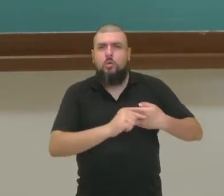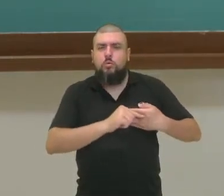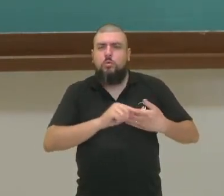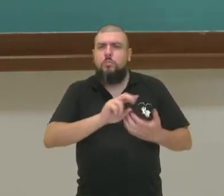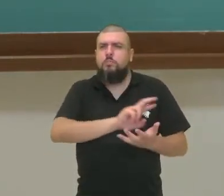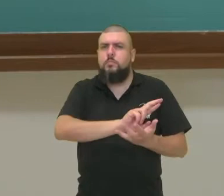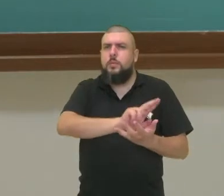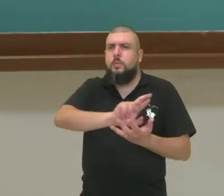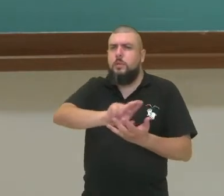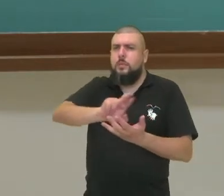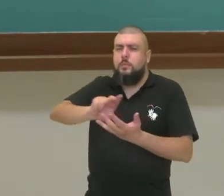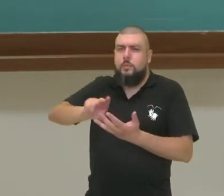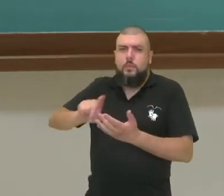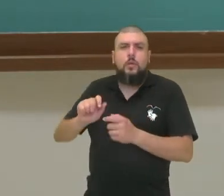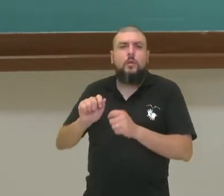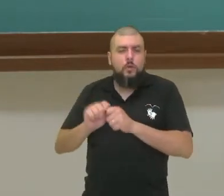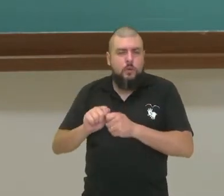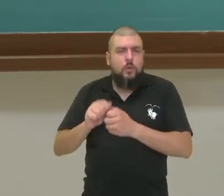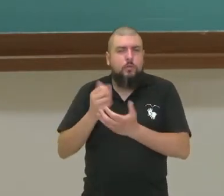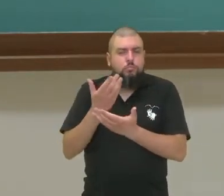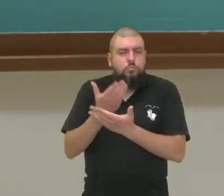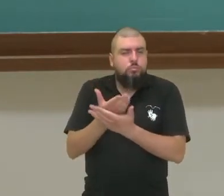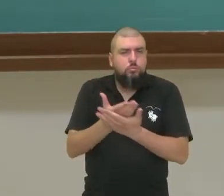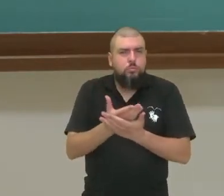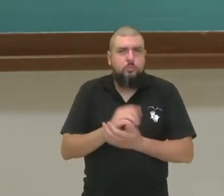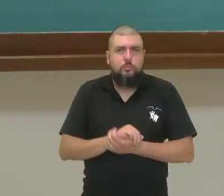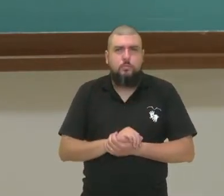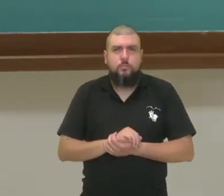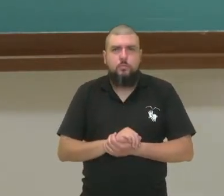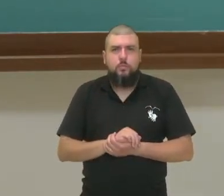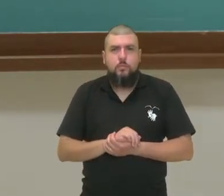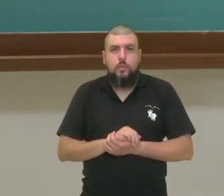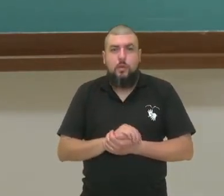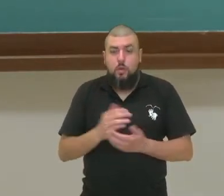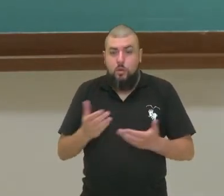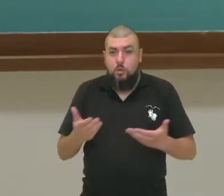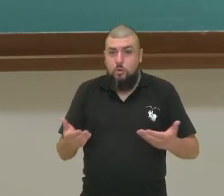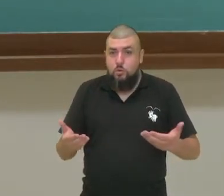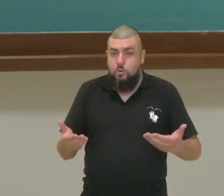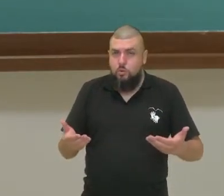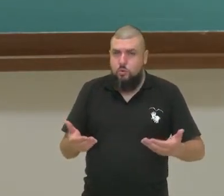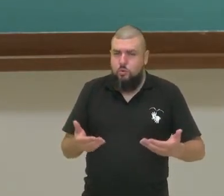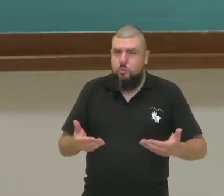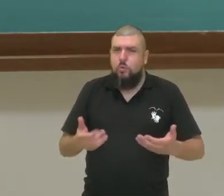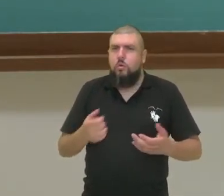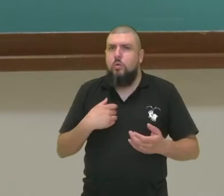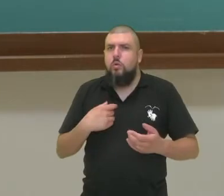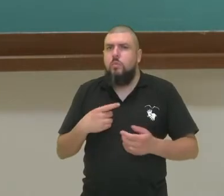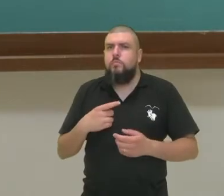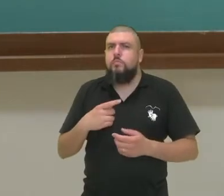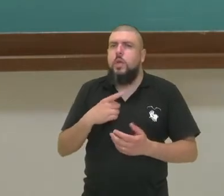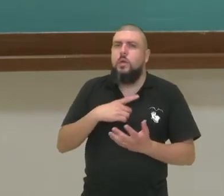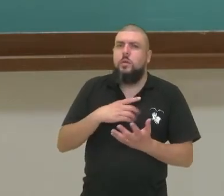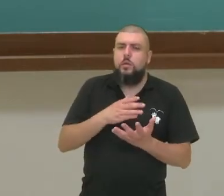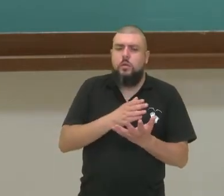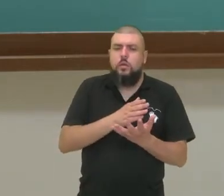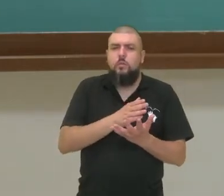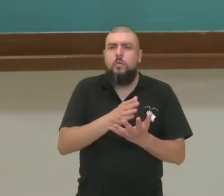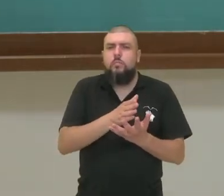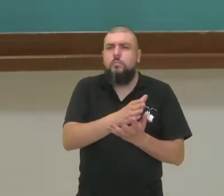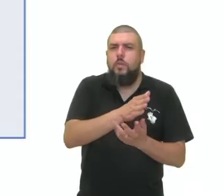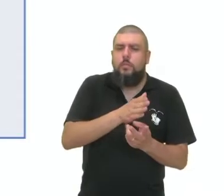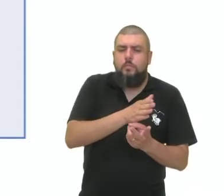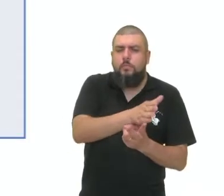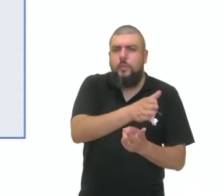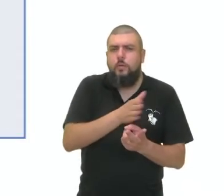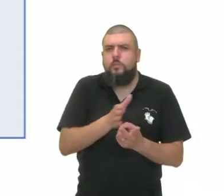temas aqui. E, na modernidade, nós temos duas correntes que acabam se destacando. Vamos ver